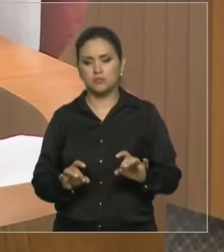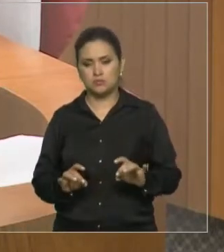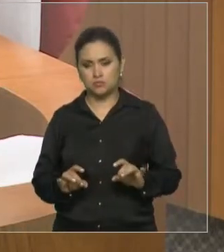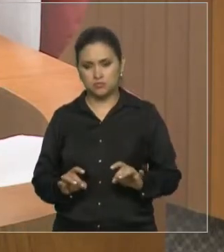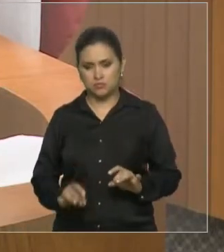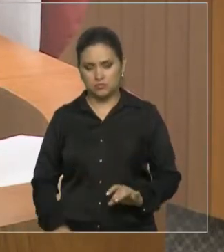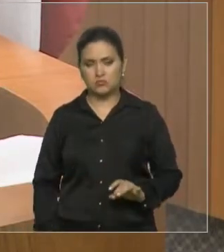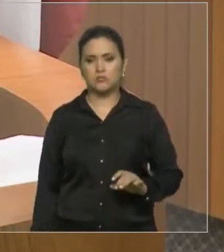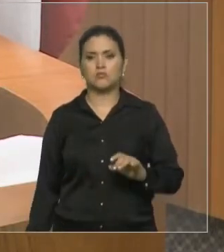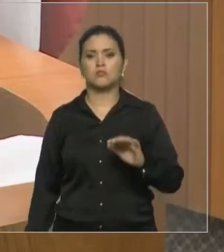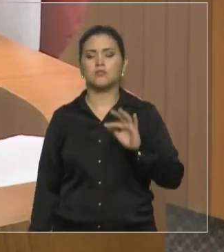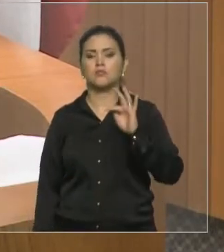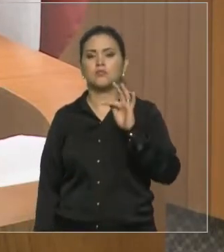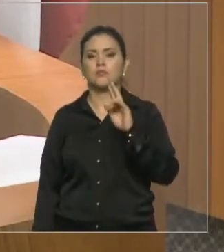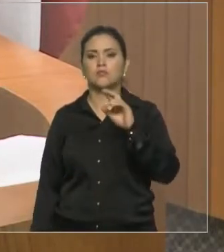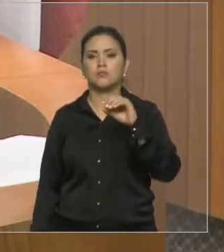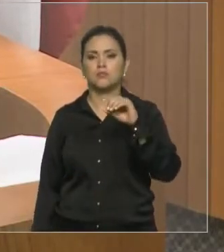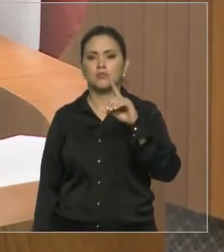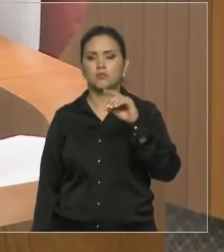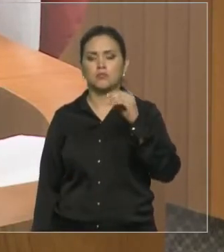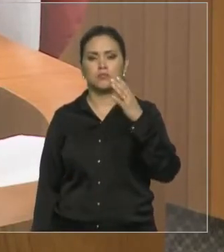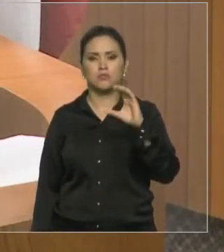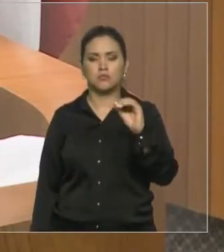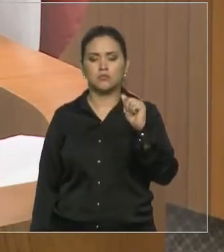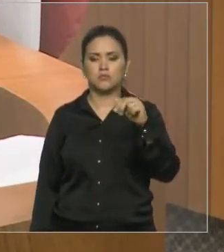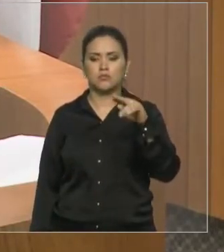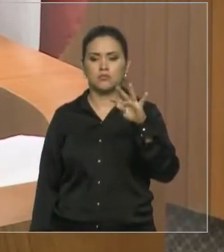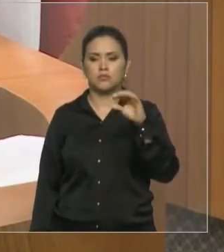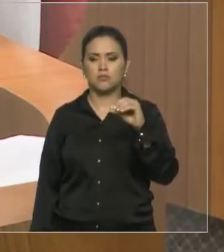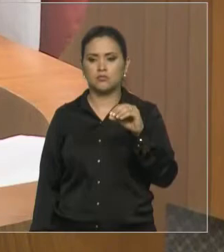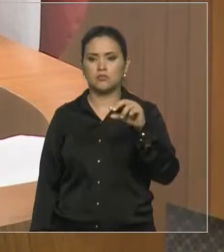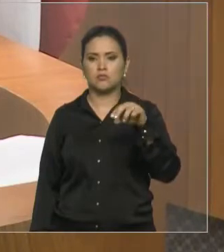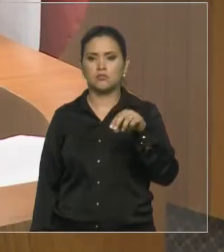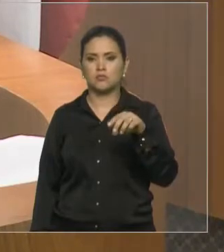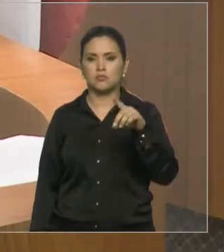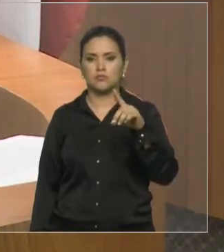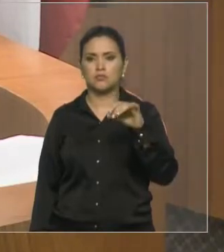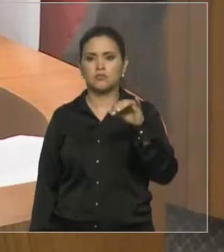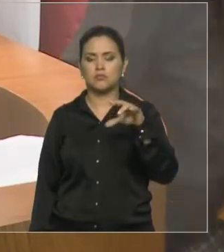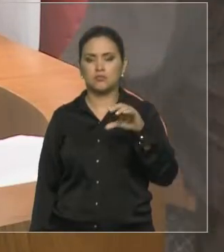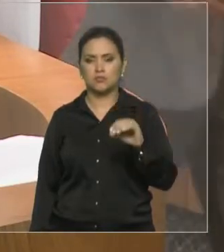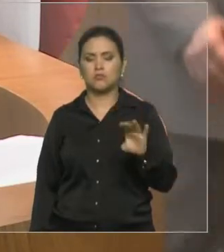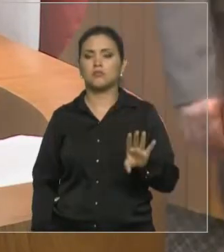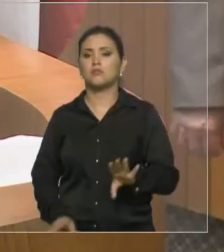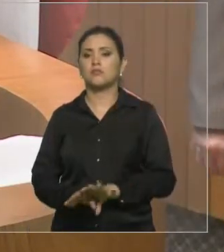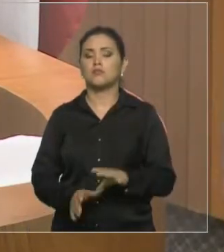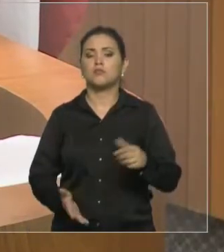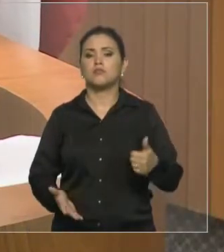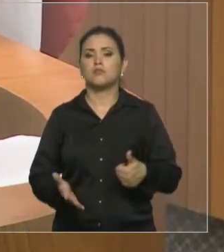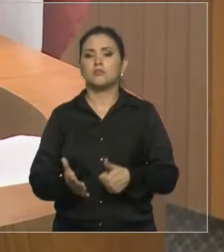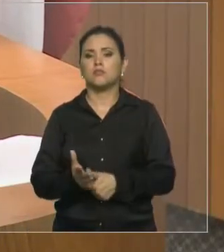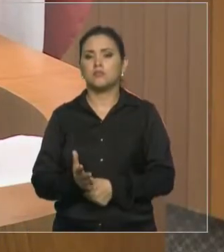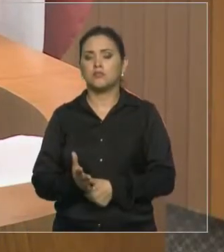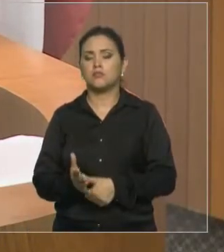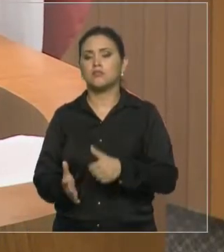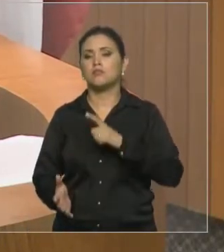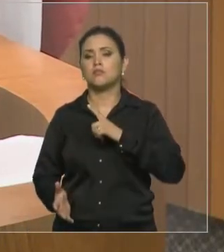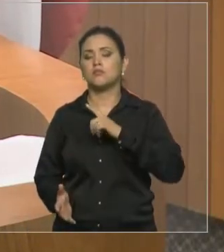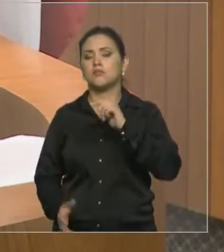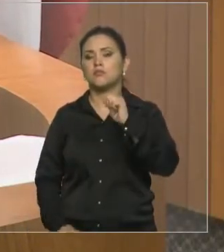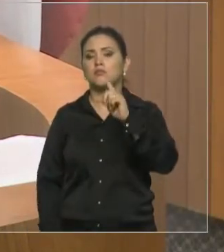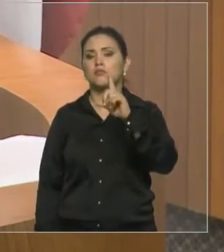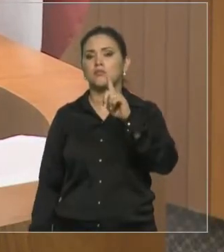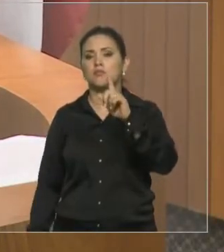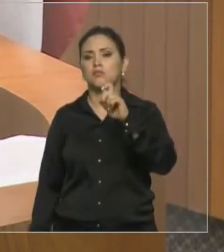que colocou a obrigatoriedade do registro das alergias no documento e também colocou a necessidade de um atestado de